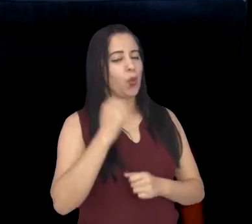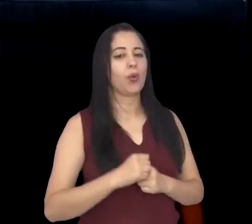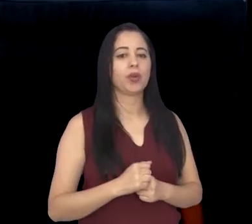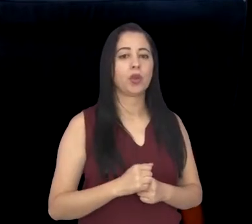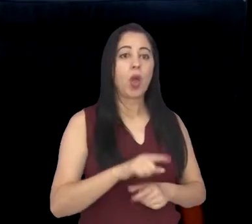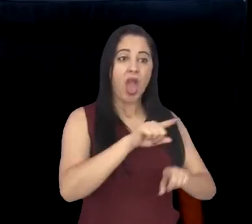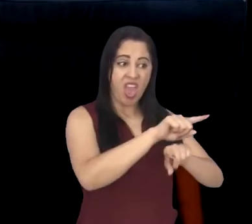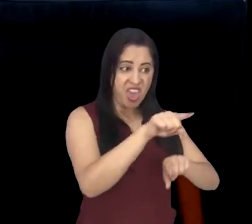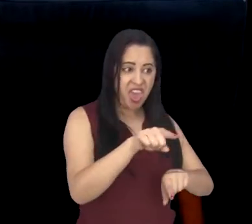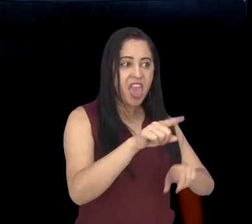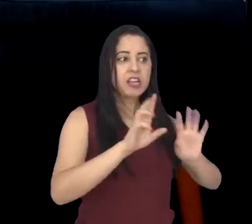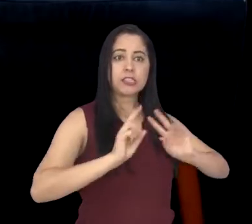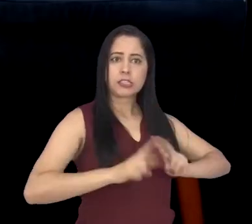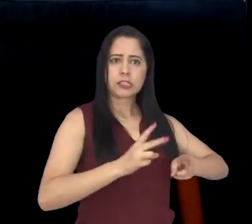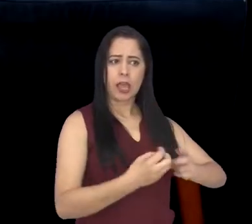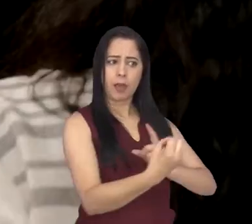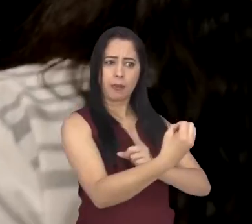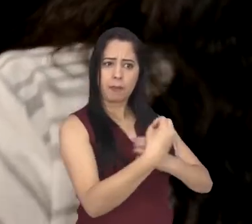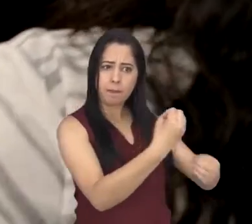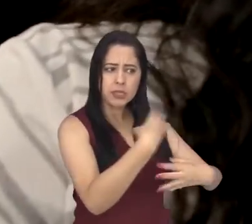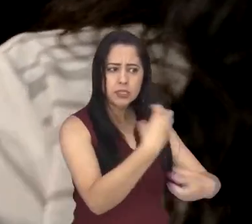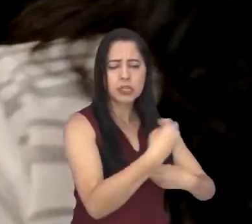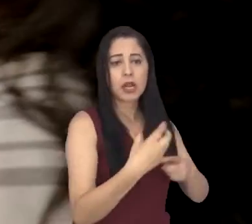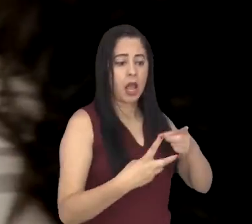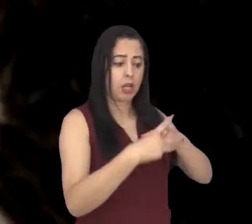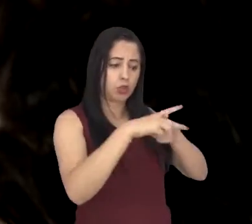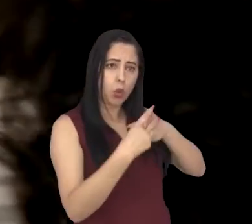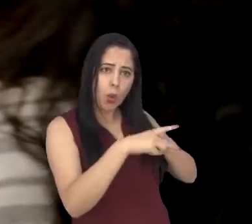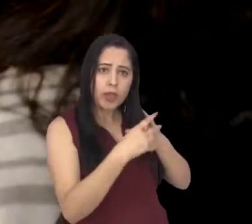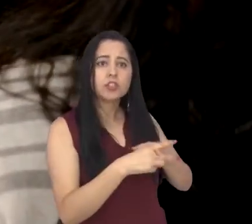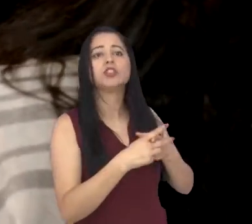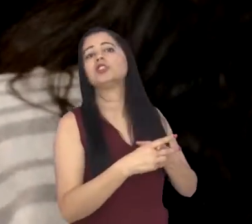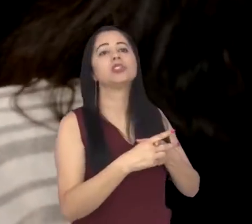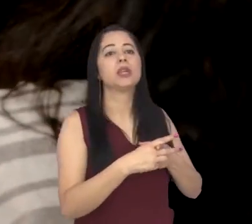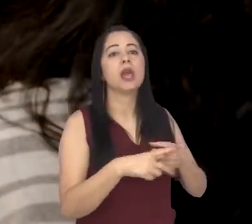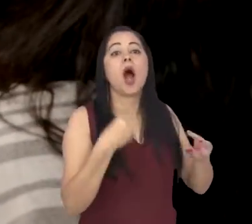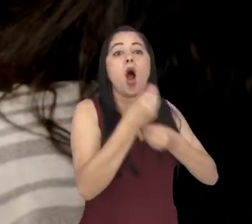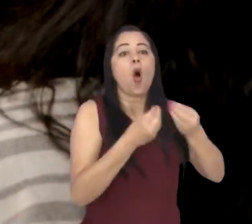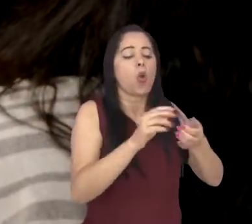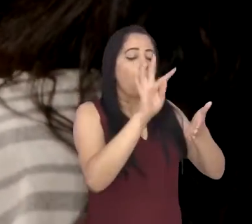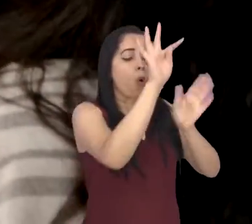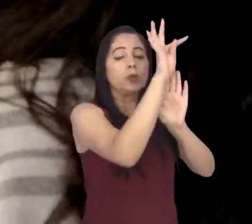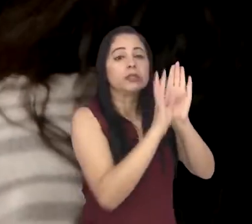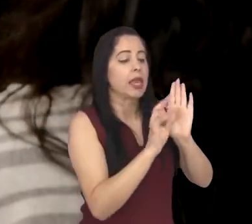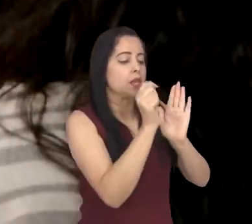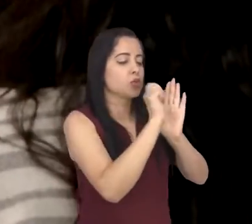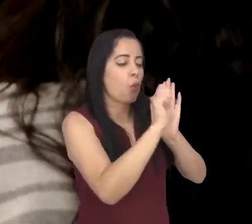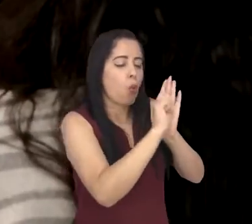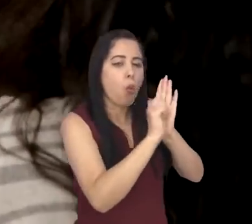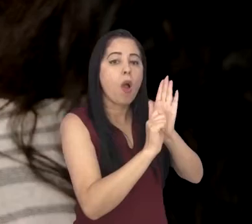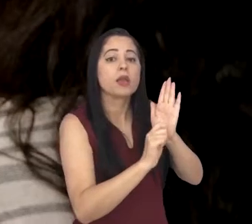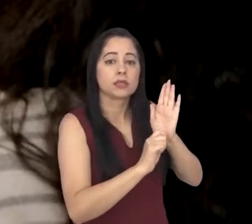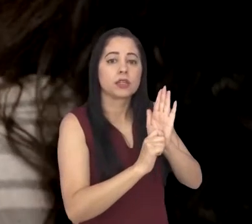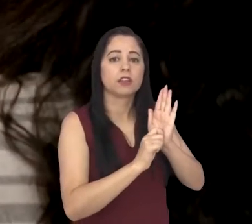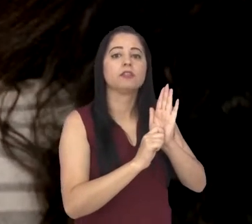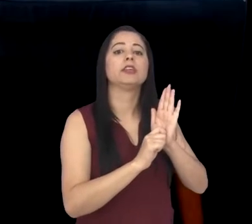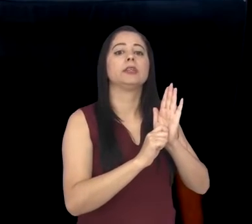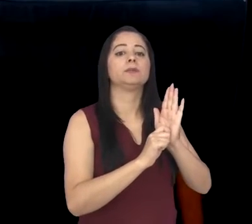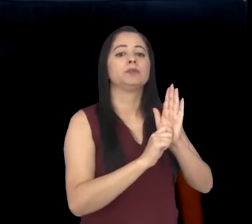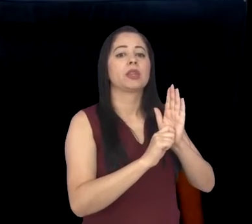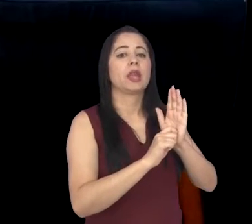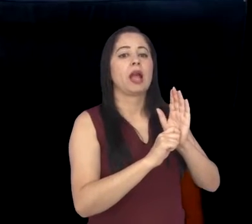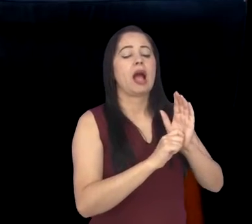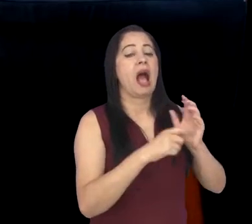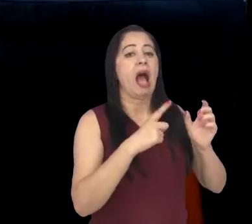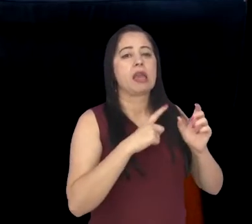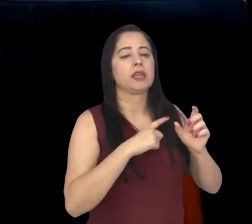foram burilando também meu texto ali, porque as laudas eram assim. E quem criou a lauda da televisão foi o Paulo Patarra, esse que trabalhou. E que você batia,